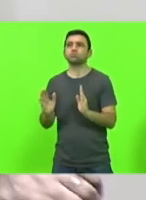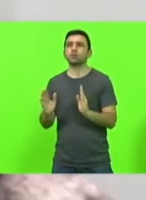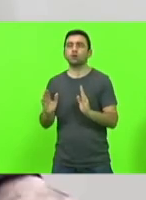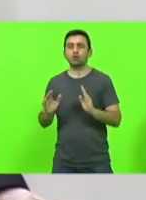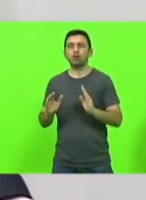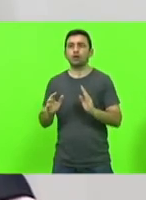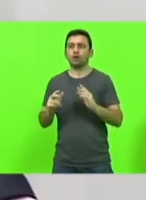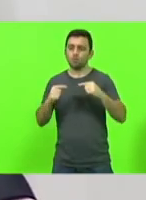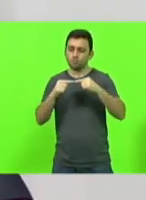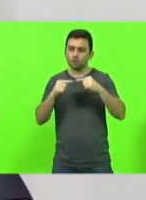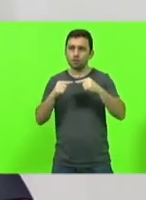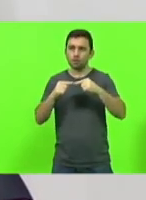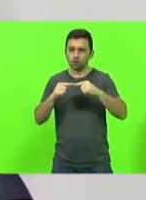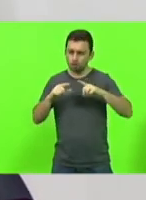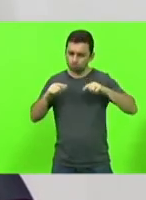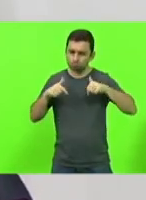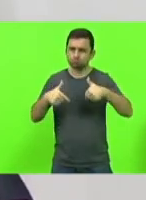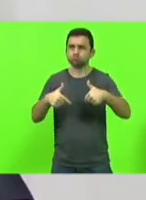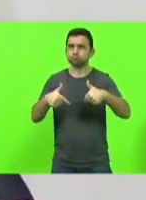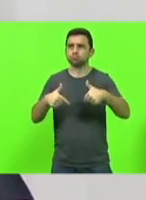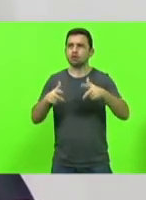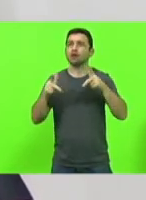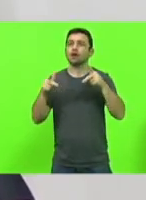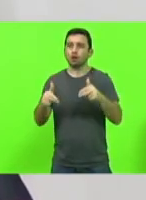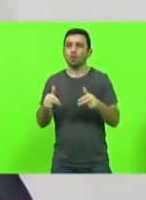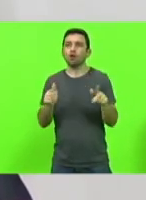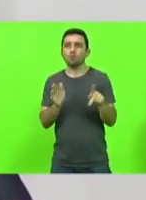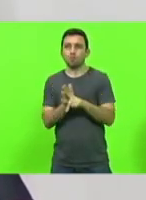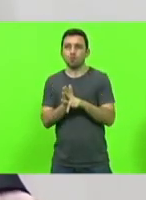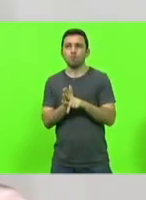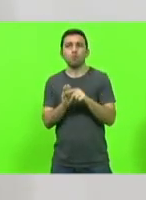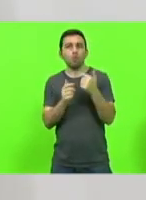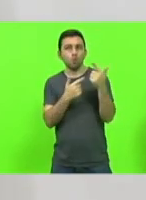mobilizar, assim como nos mobilizamos em relação a outras